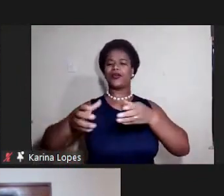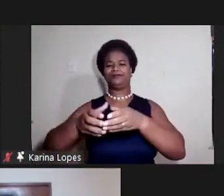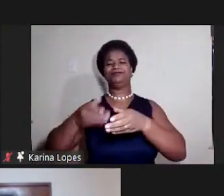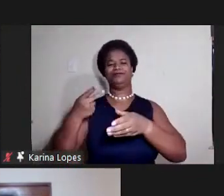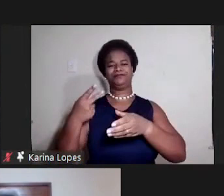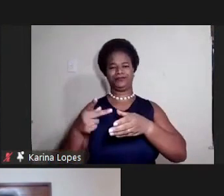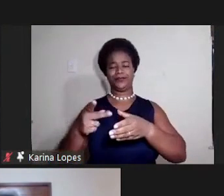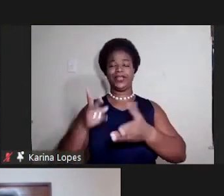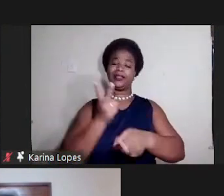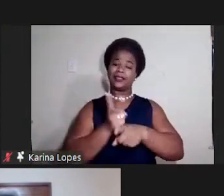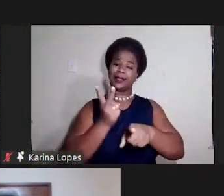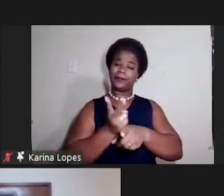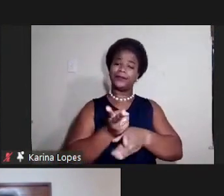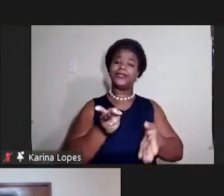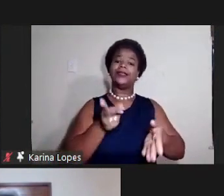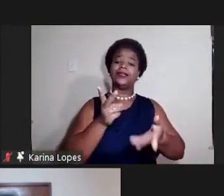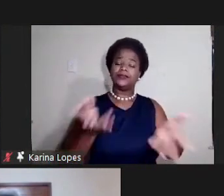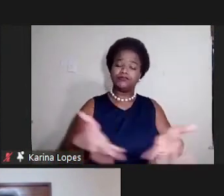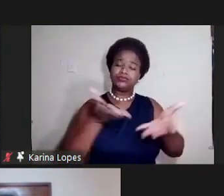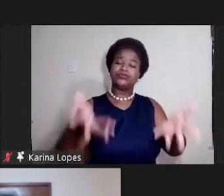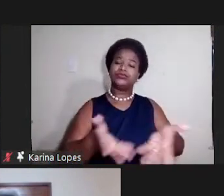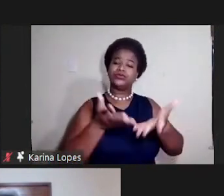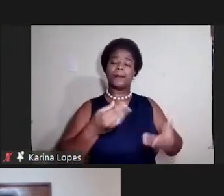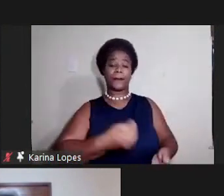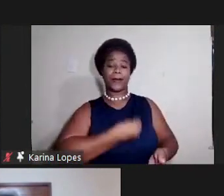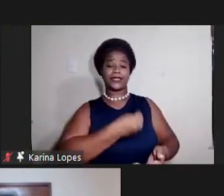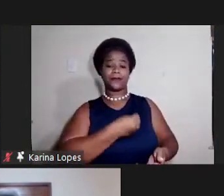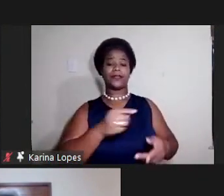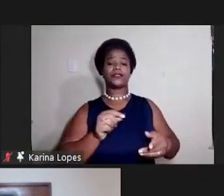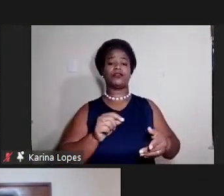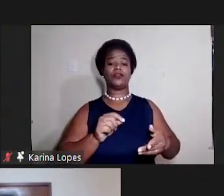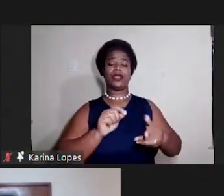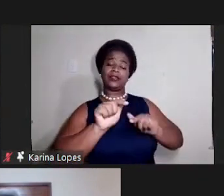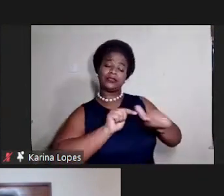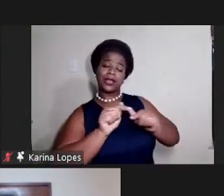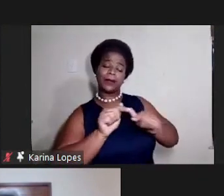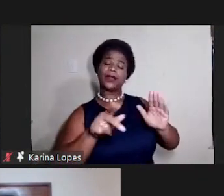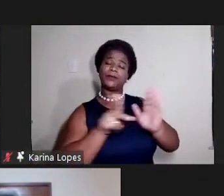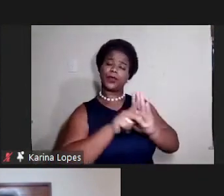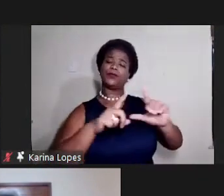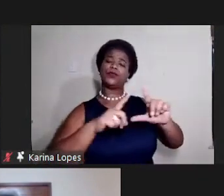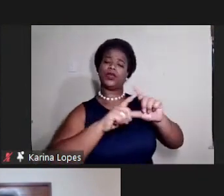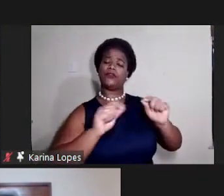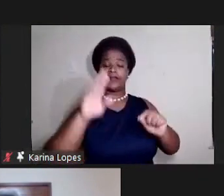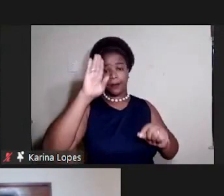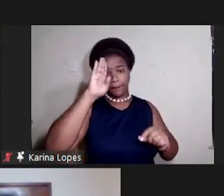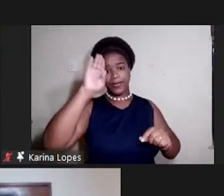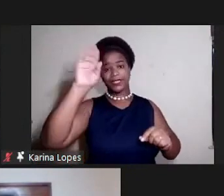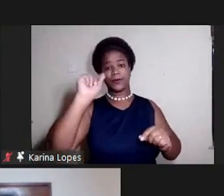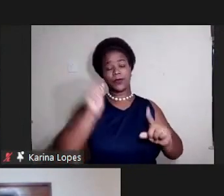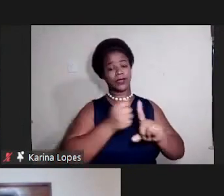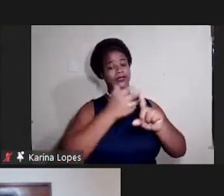para a participação das pessoas nas atividades promovidas pela UFJF, sobretudo através da extensão.